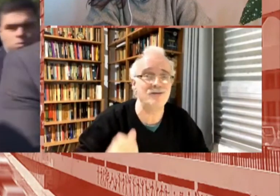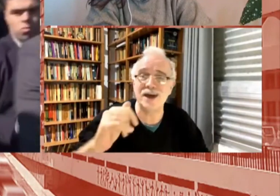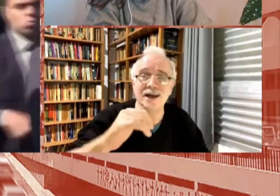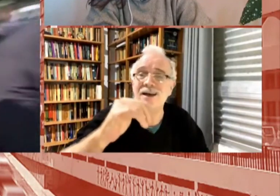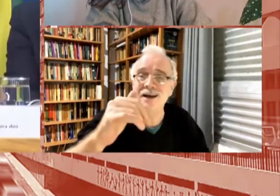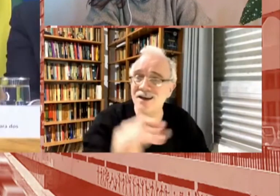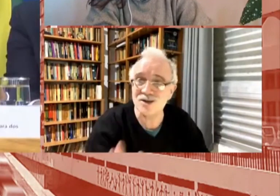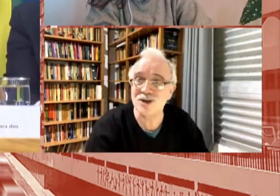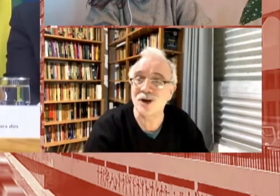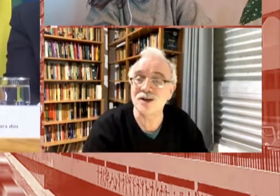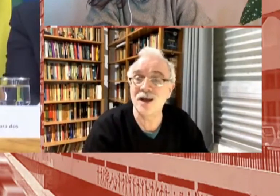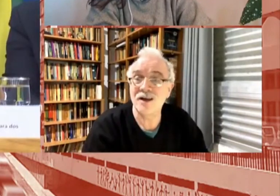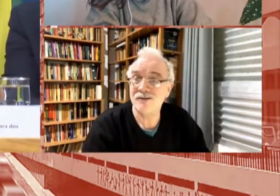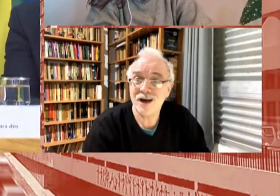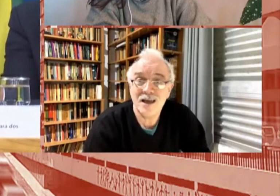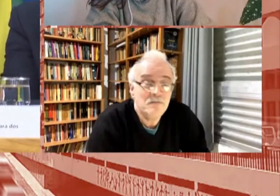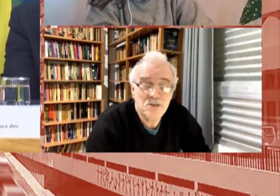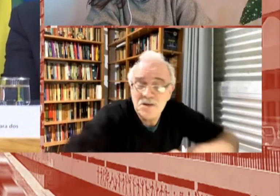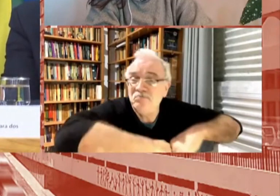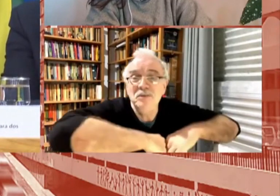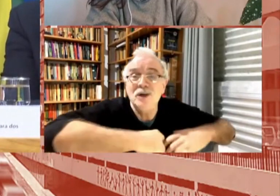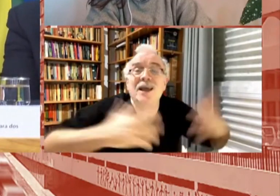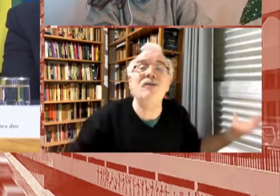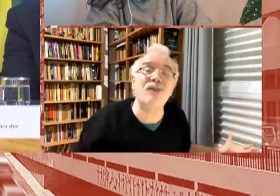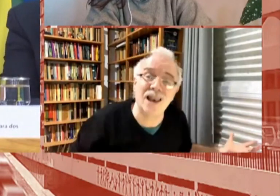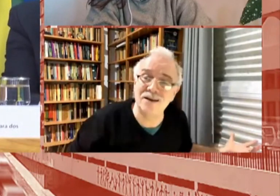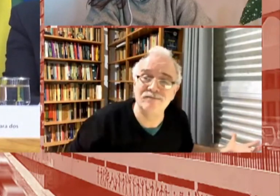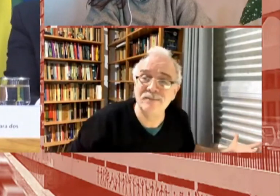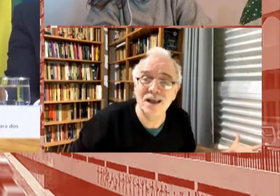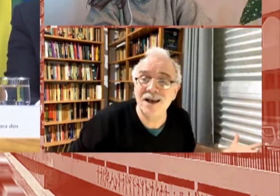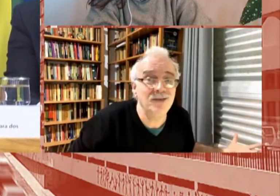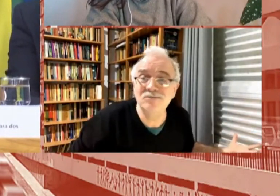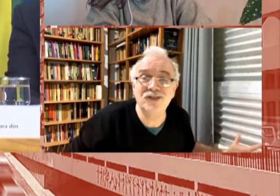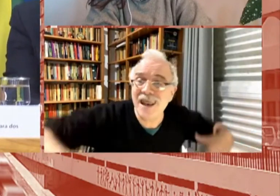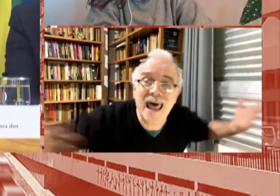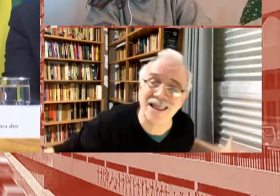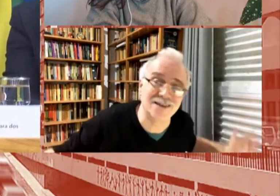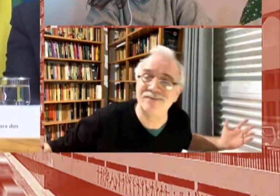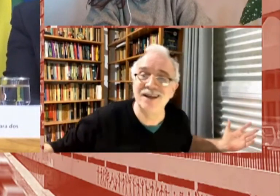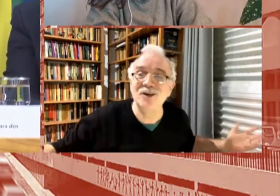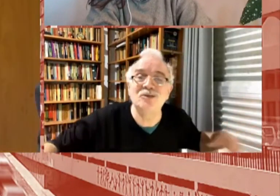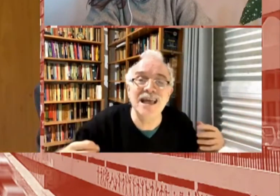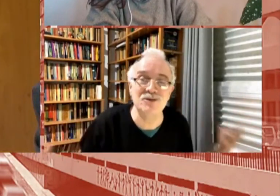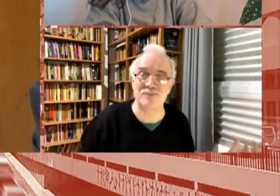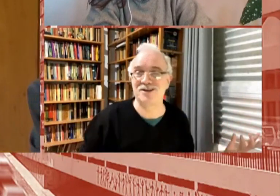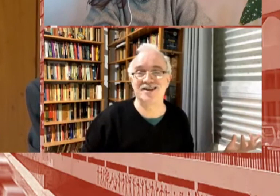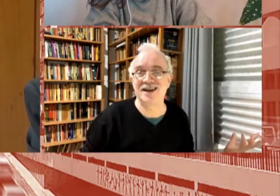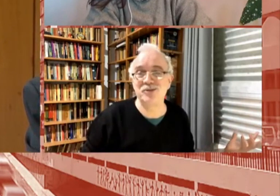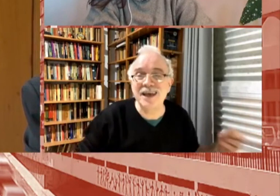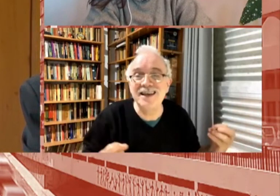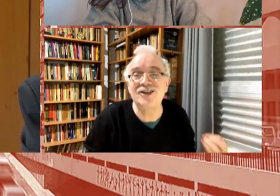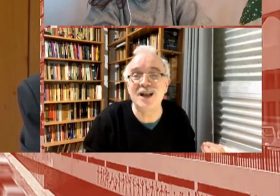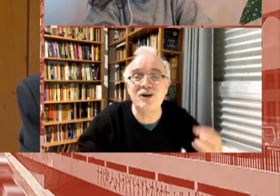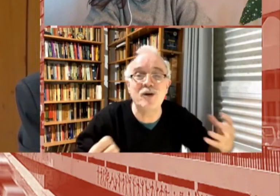atacam a Vera, né? Esses misóginos. Vai, e o que que ele fala? Ele não fala nada. Ele não tem o que